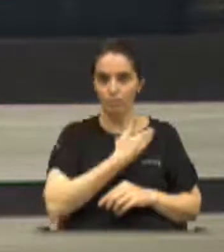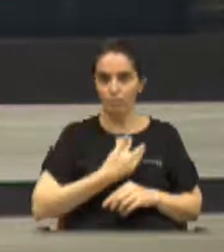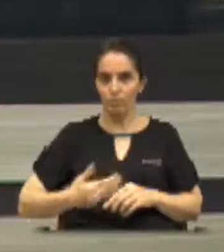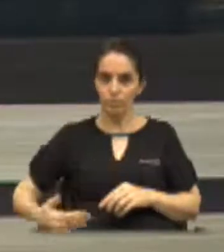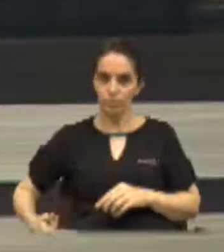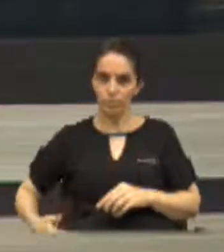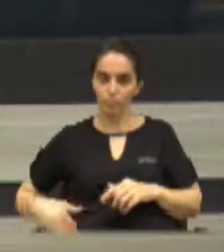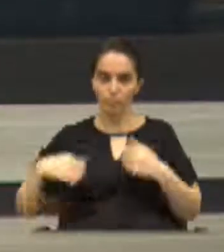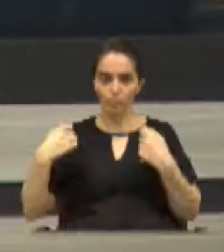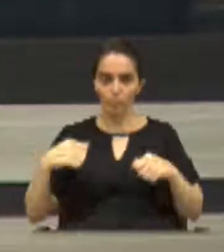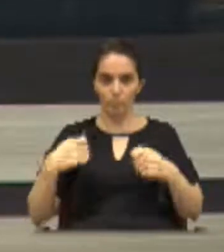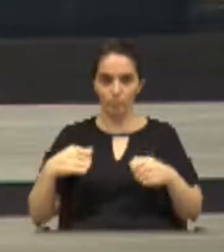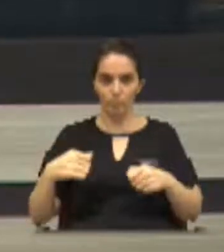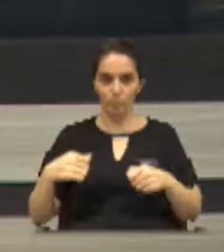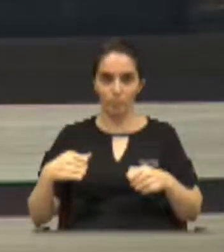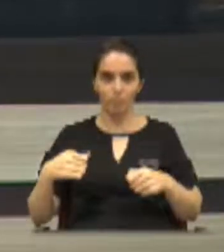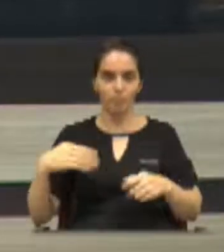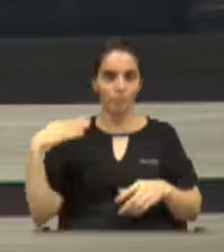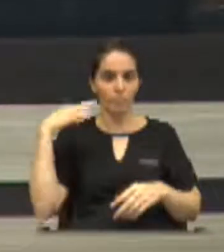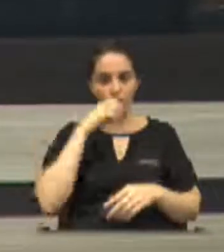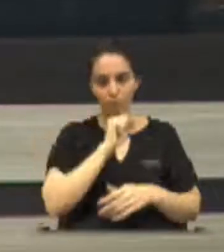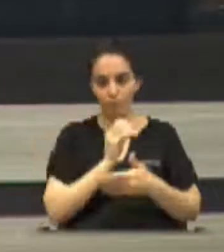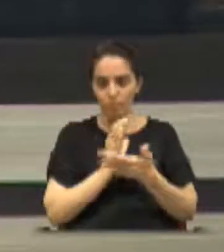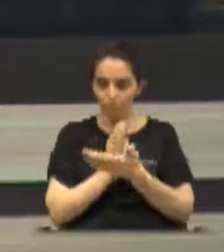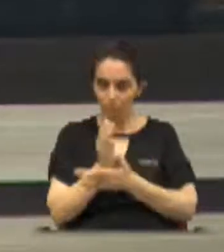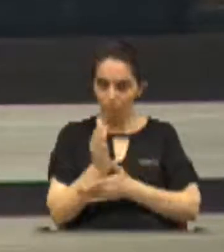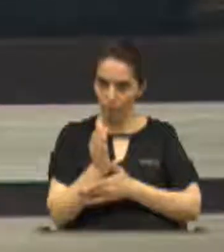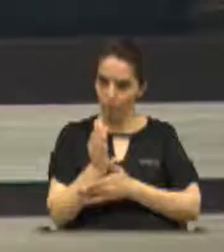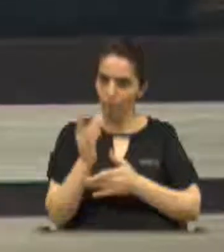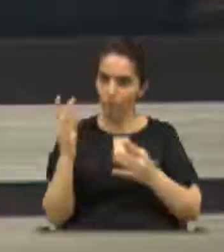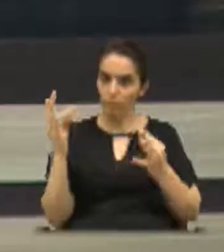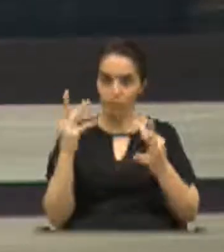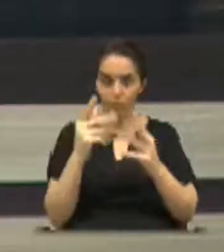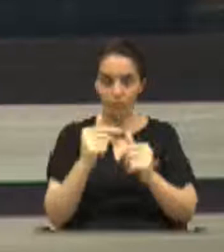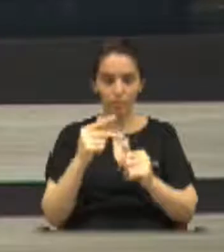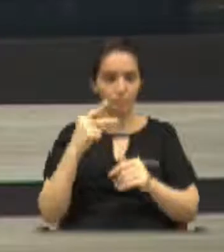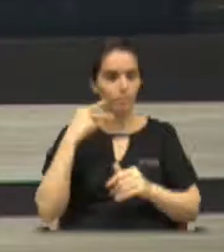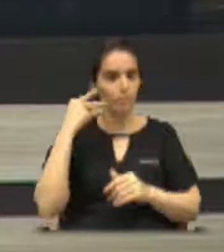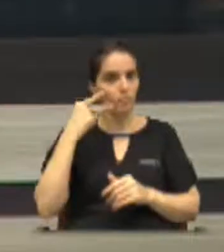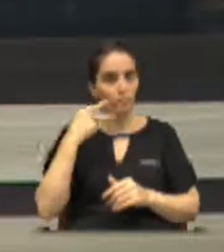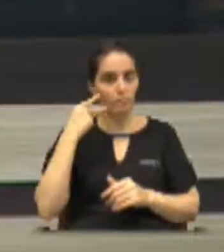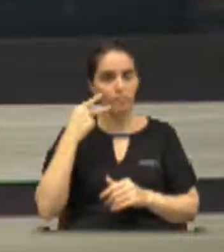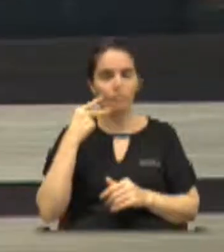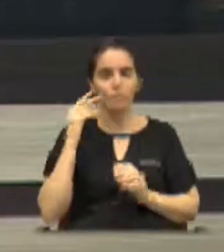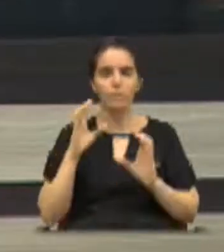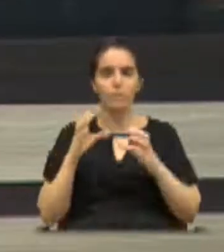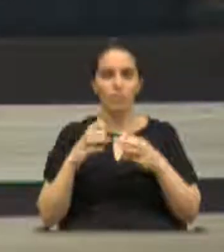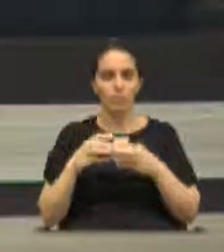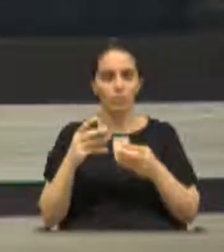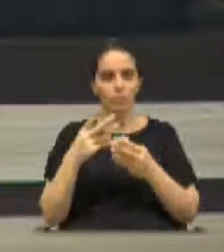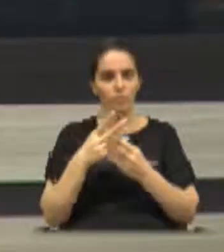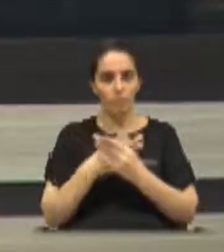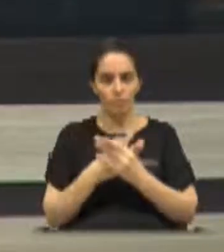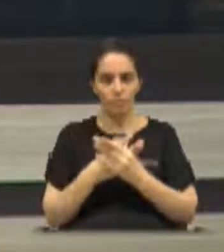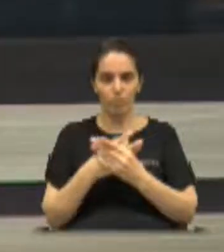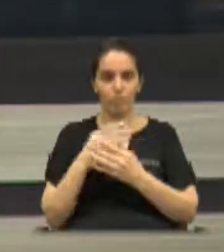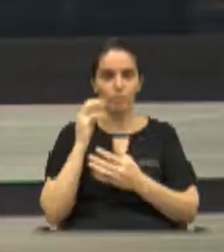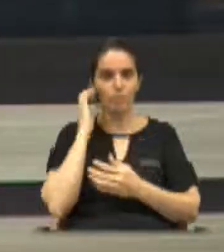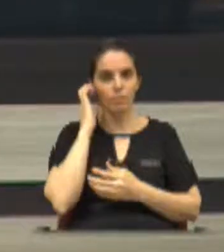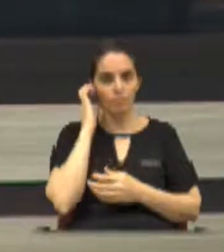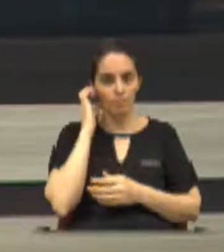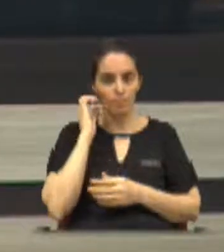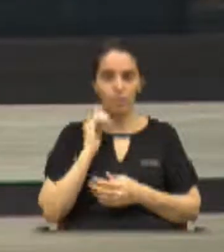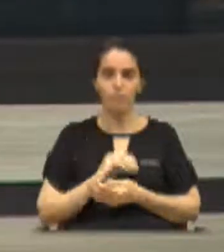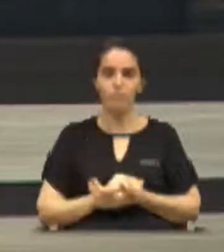pela qual deve prescindir de uma aprovação célere e inequívoca por parte dos nobres membros dessa egrégia Casa de Leis,